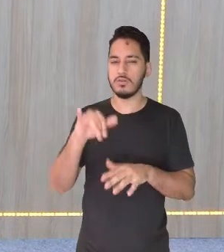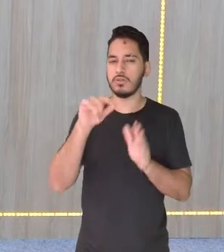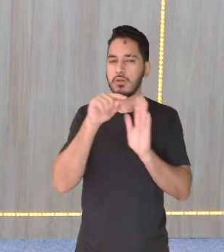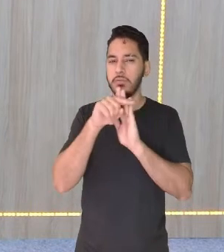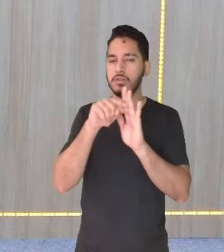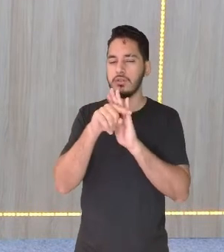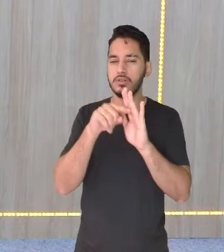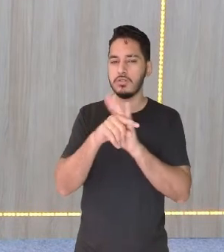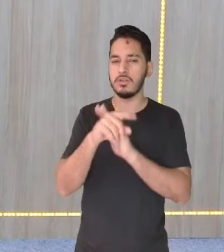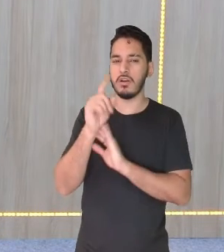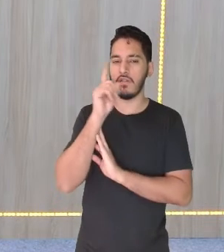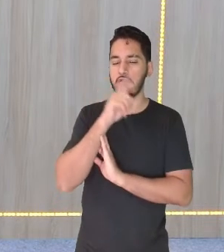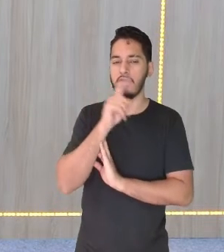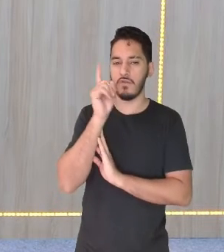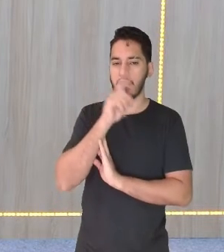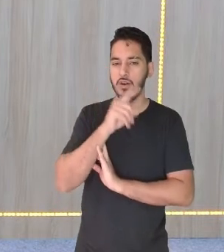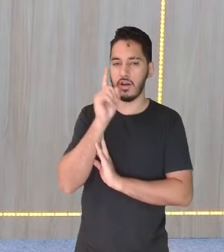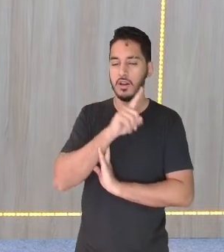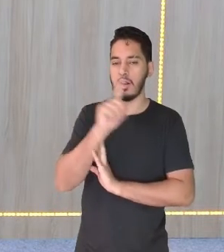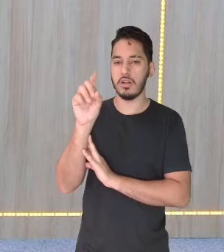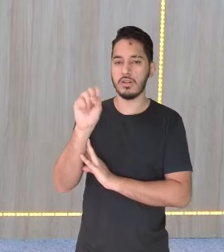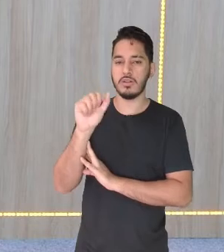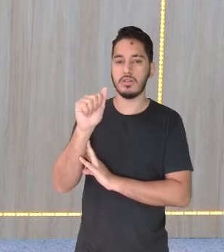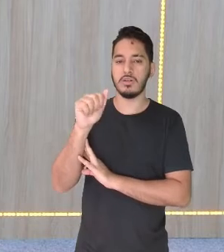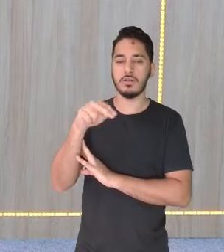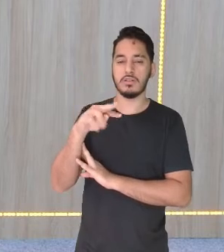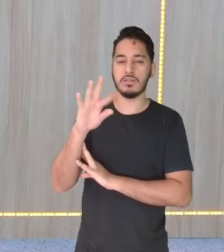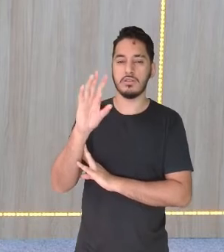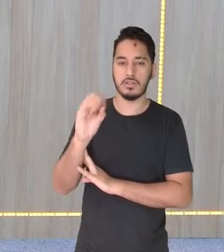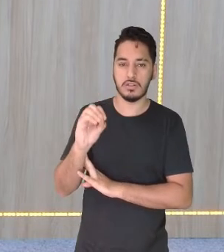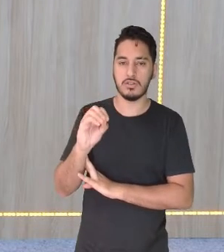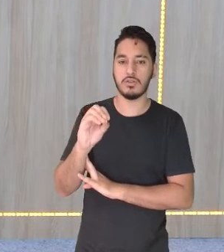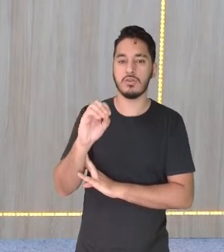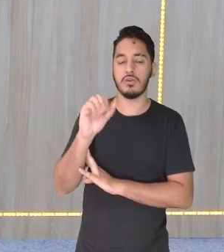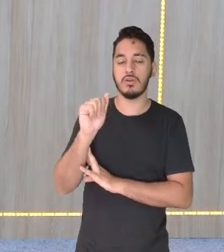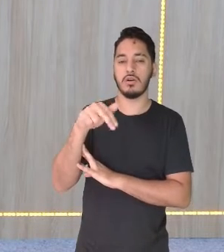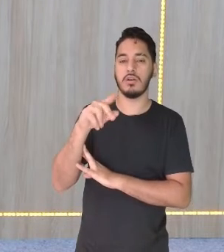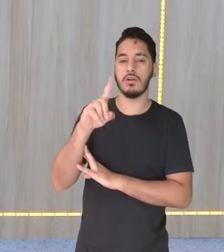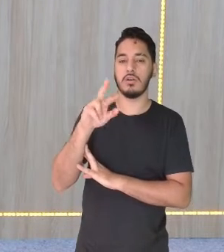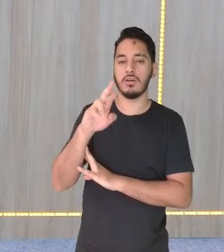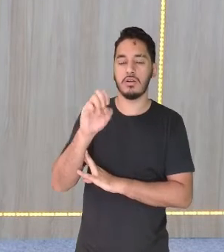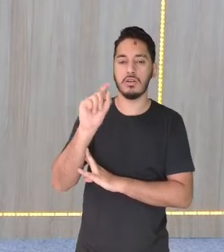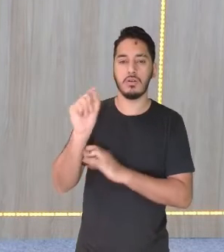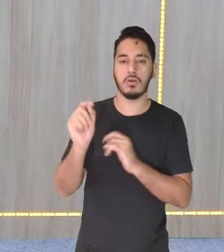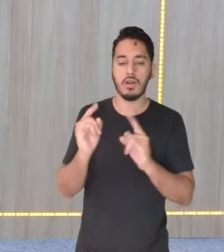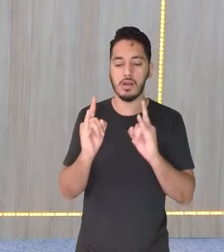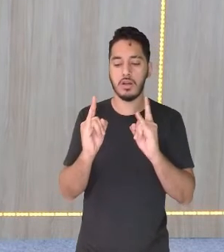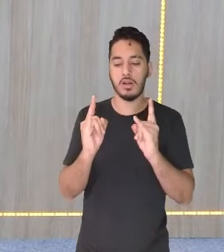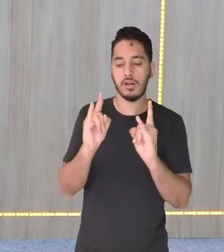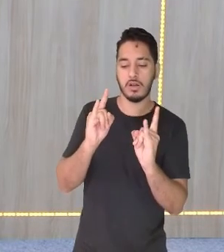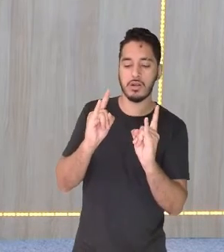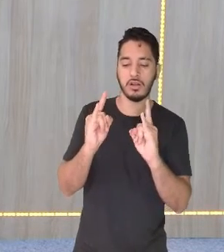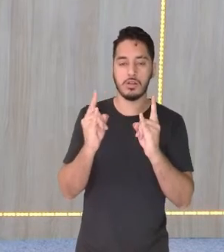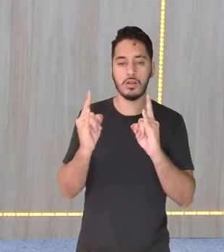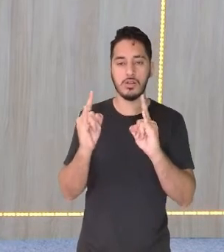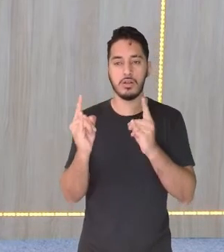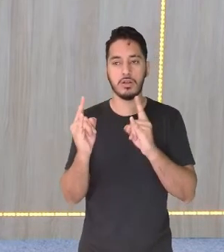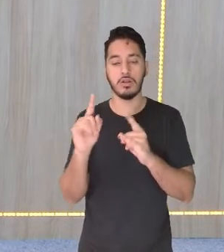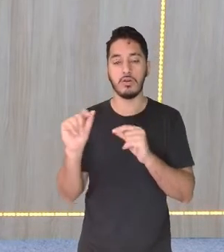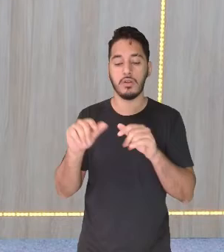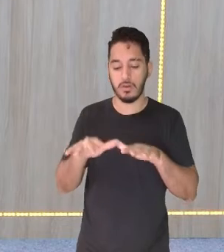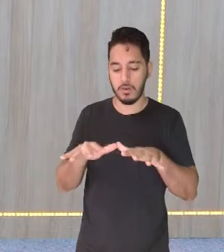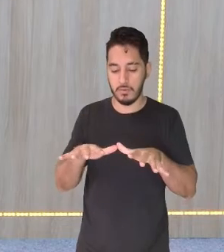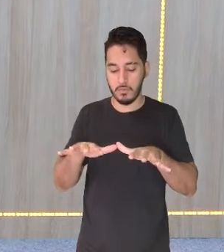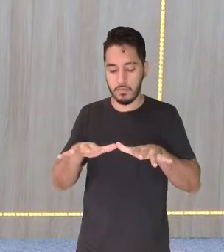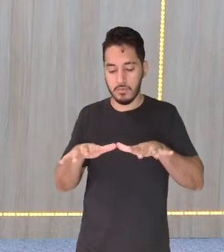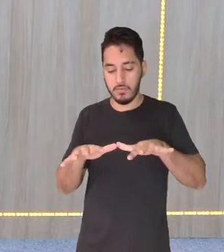aí, falha de Santo André, nos Estados Unidos, você vai ver que é uma estrutura bem falhosa. É o relevo se